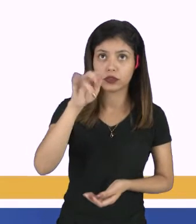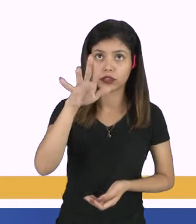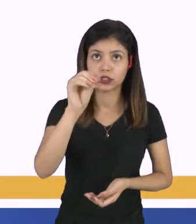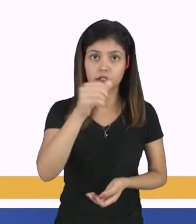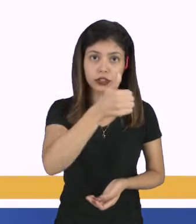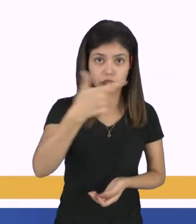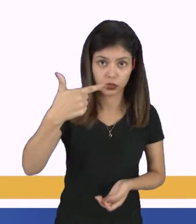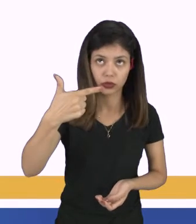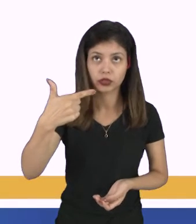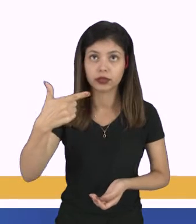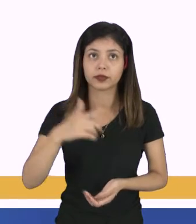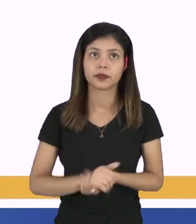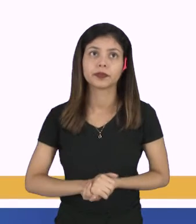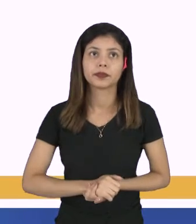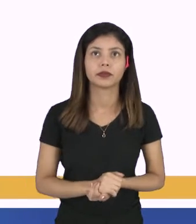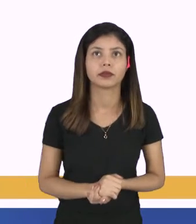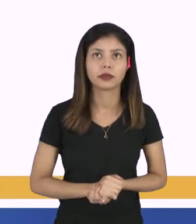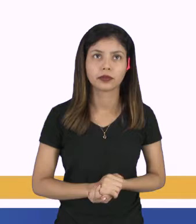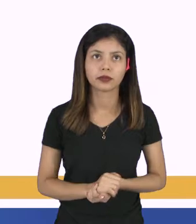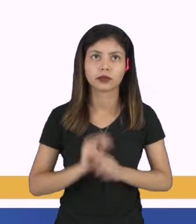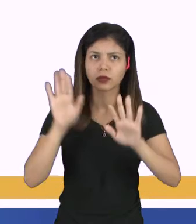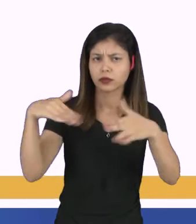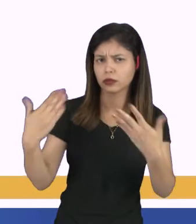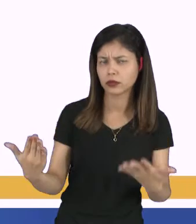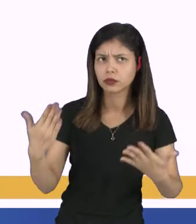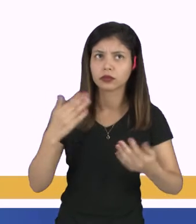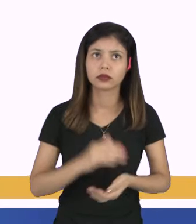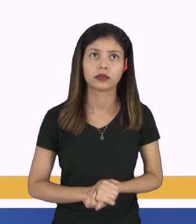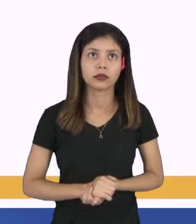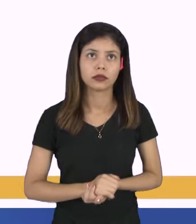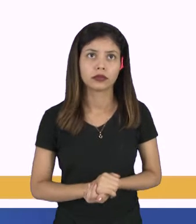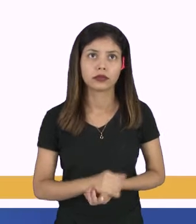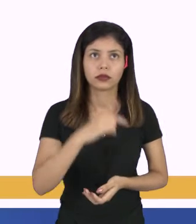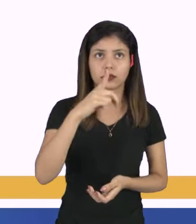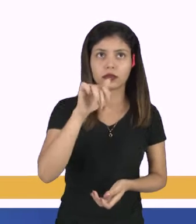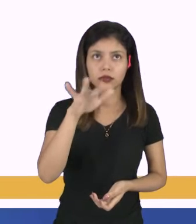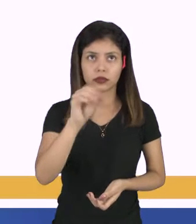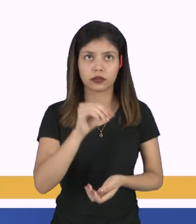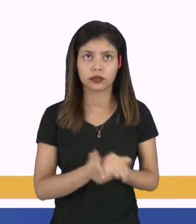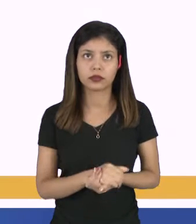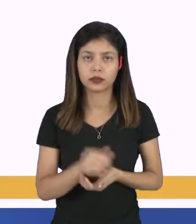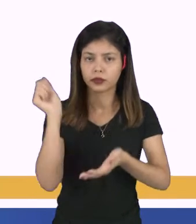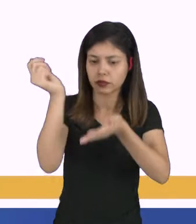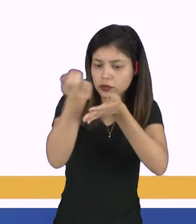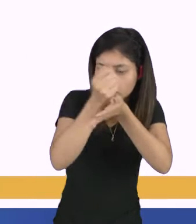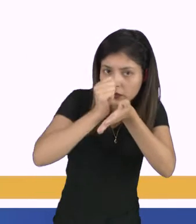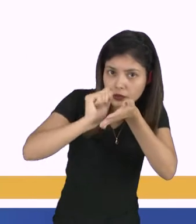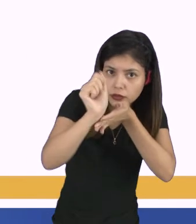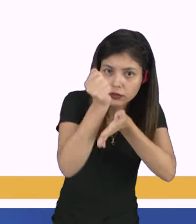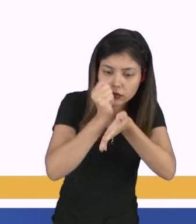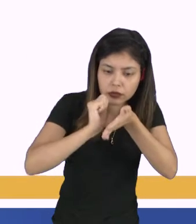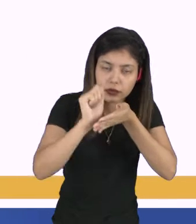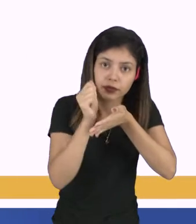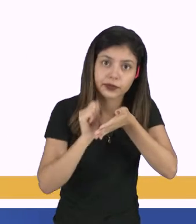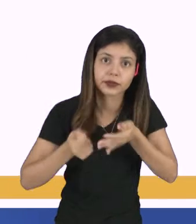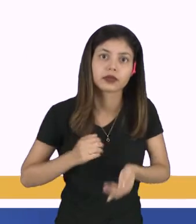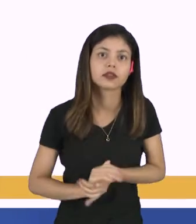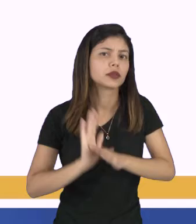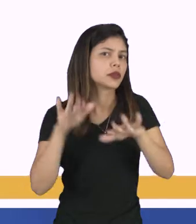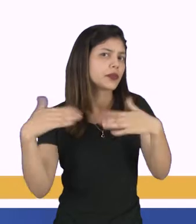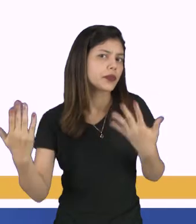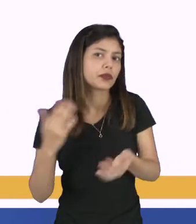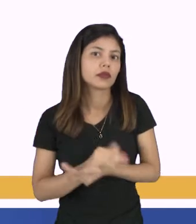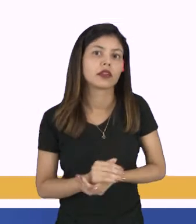convergiam 12 diagonais. Qual polígono ele estava desenhando? Ou